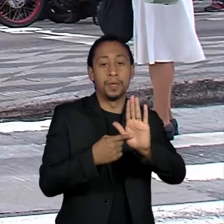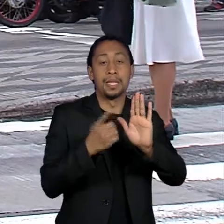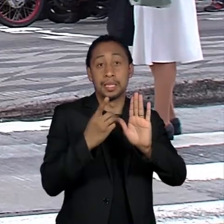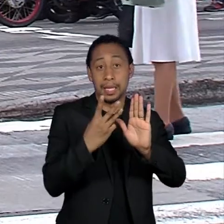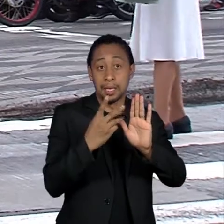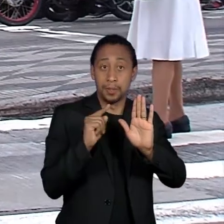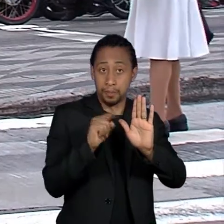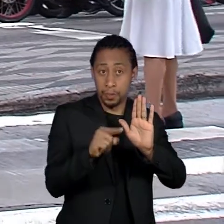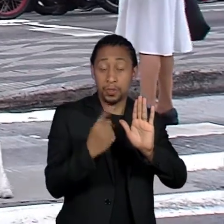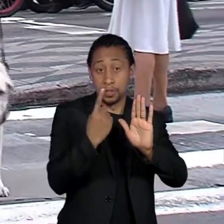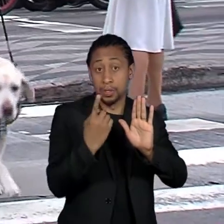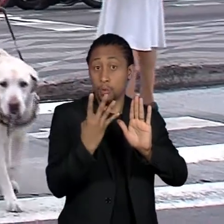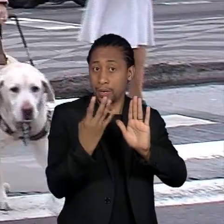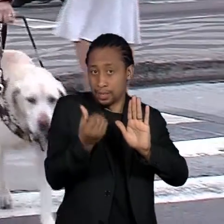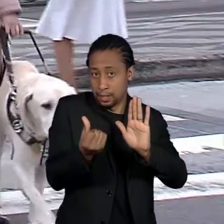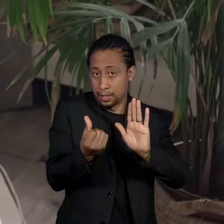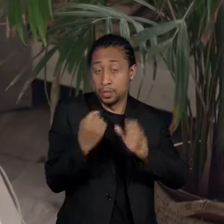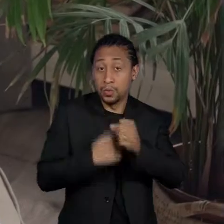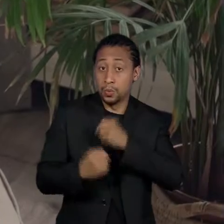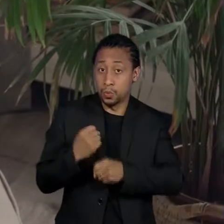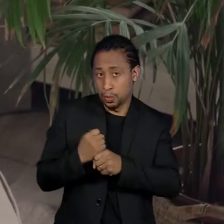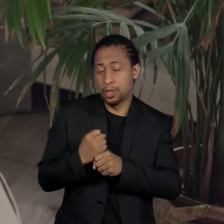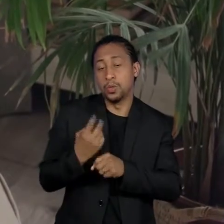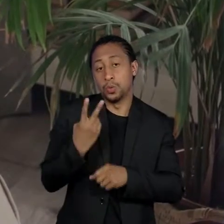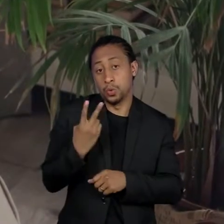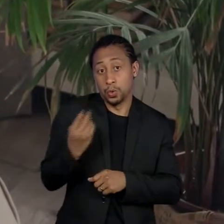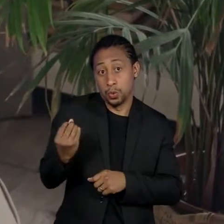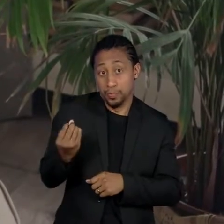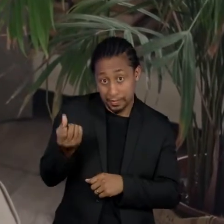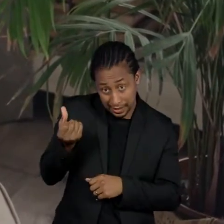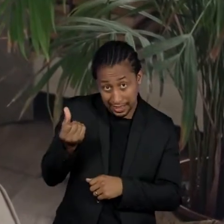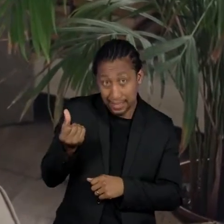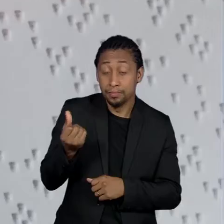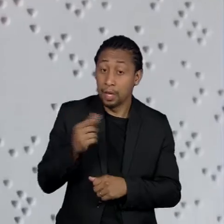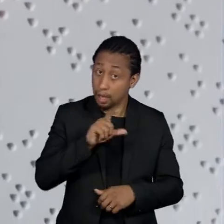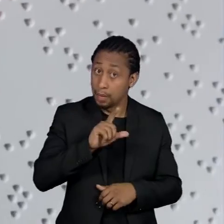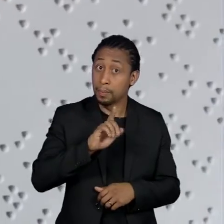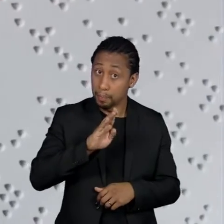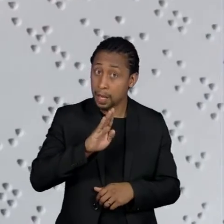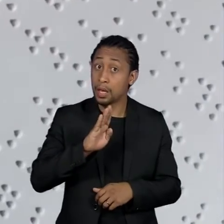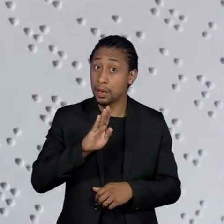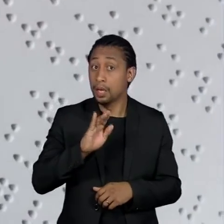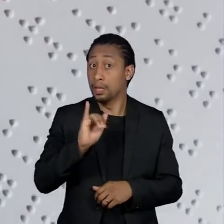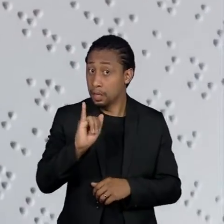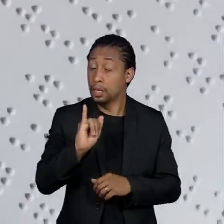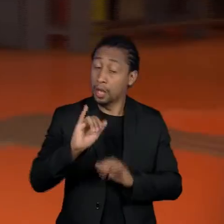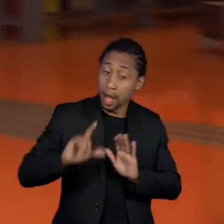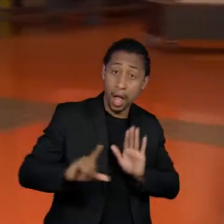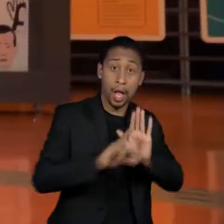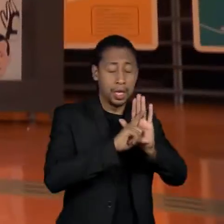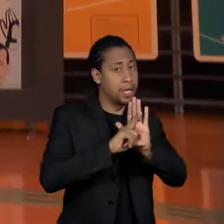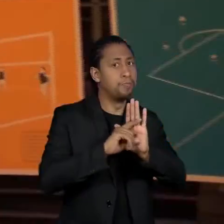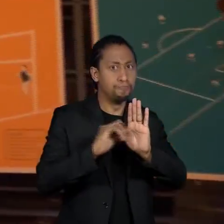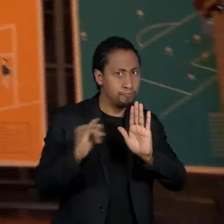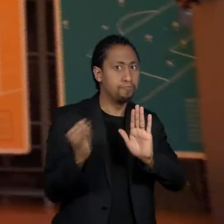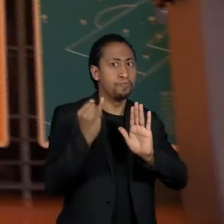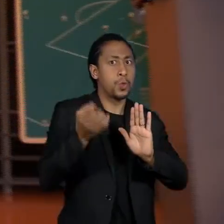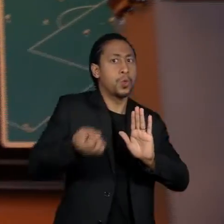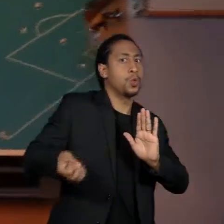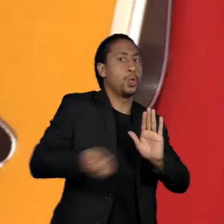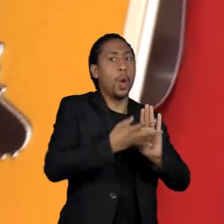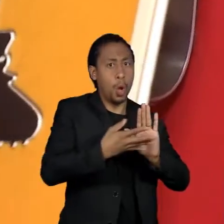13.146 de 2016, Lei Brasileira de Inclusão, uma das mais modernas e avançadas do mundo, que